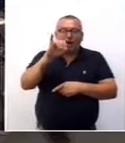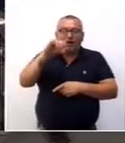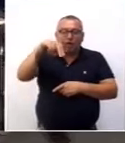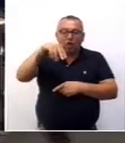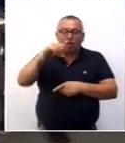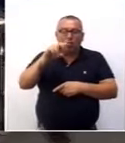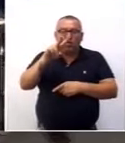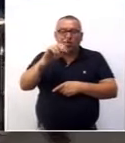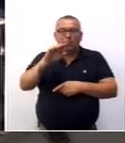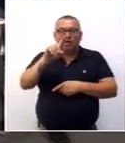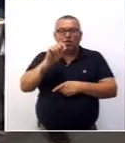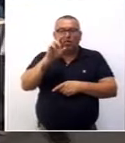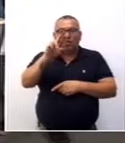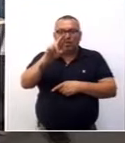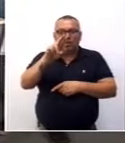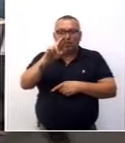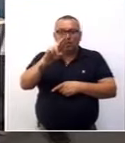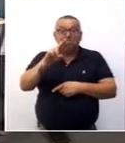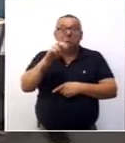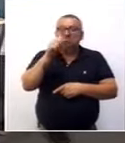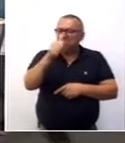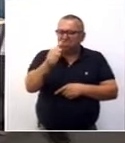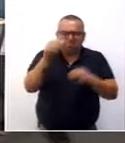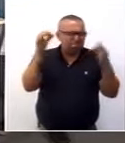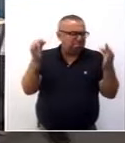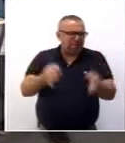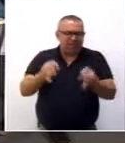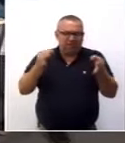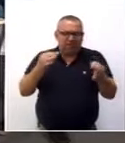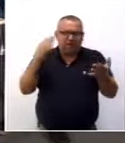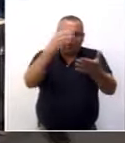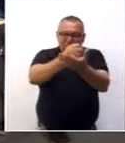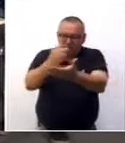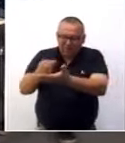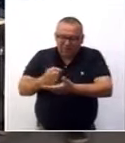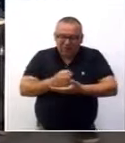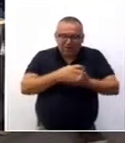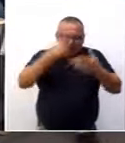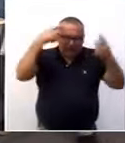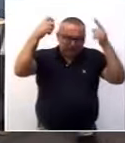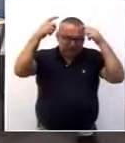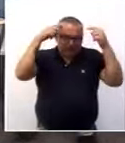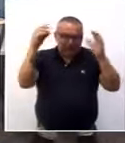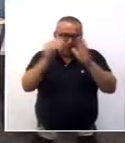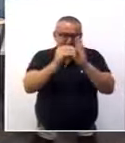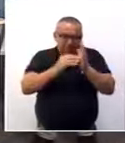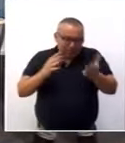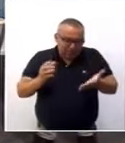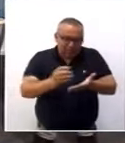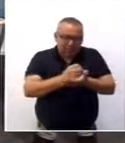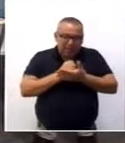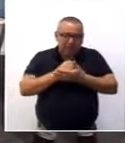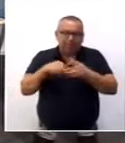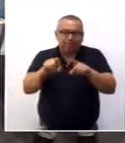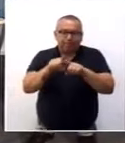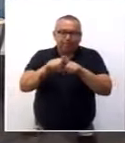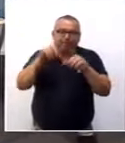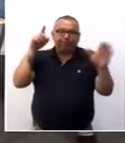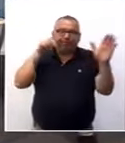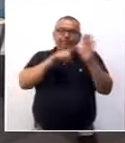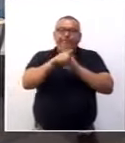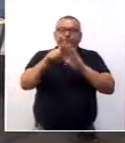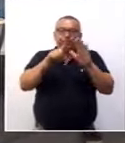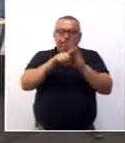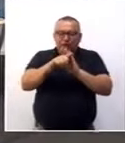Juntamos todas essas ideias e a partir daí, dentro daquilo que nos é perguntado, nós vamos tirar cada